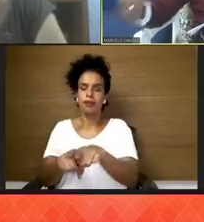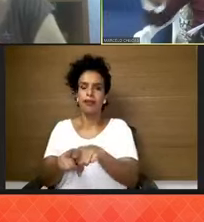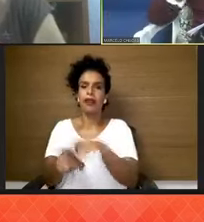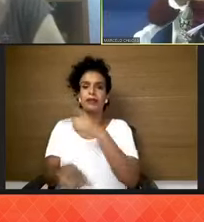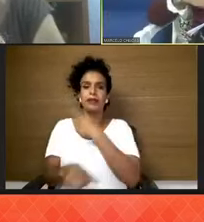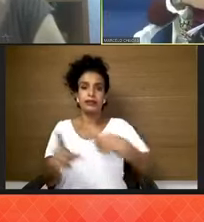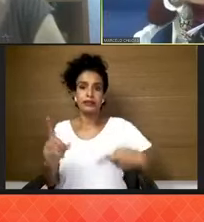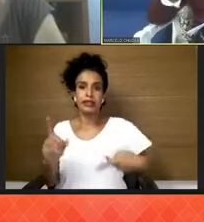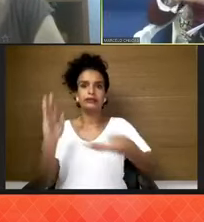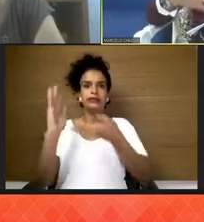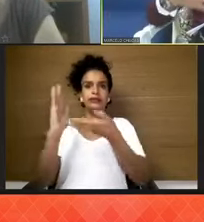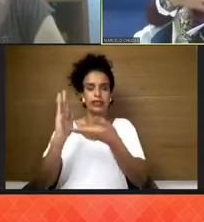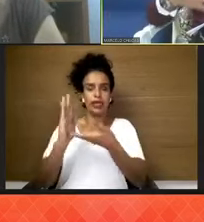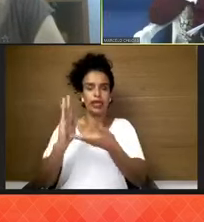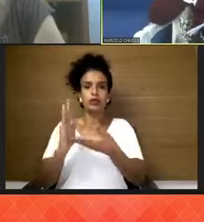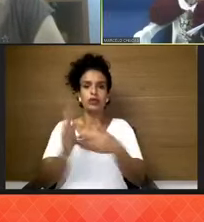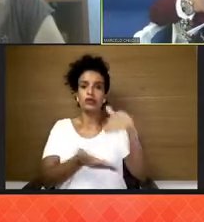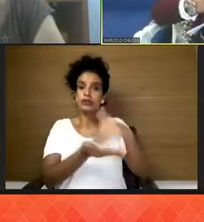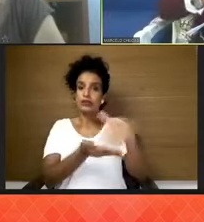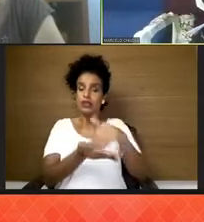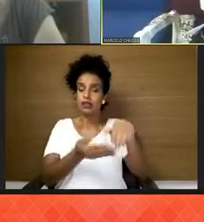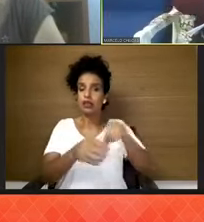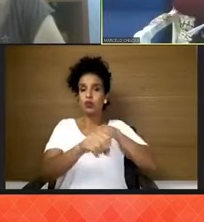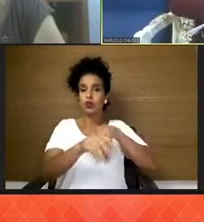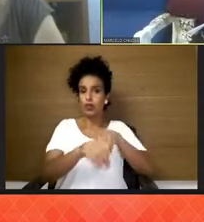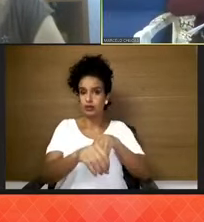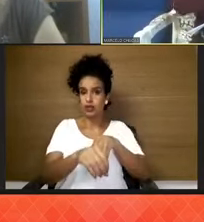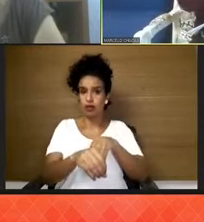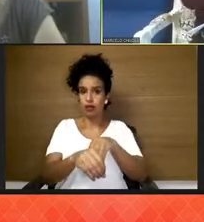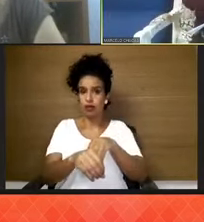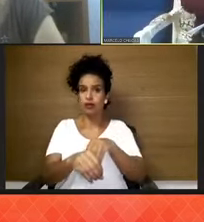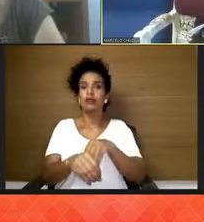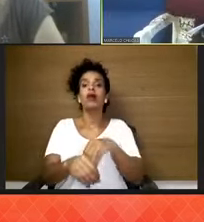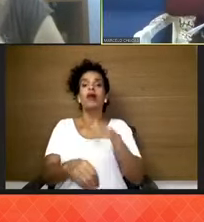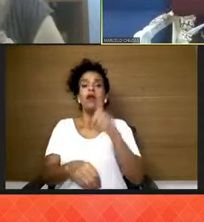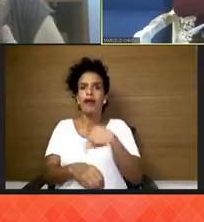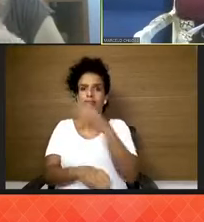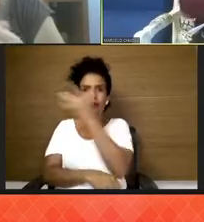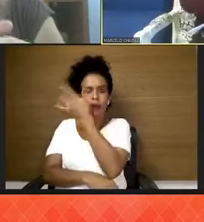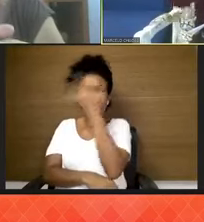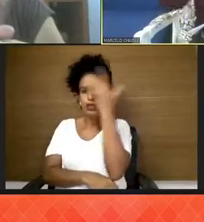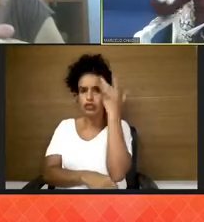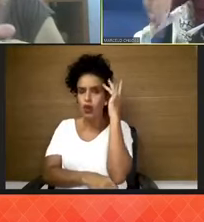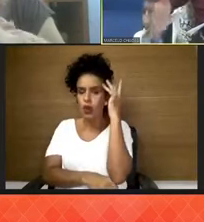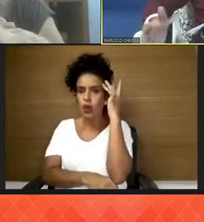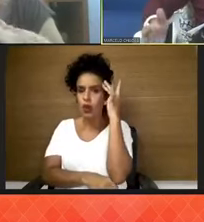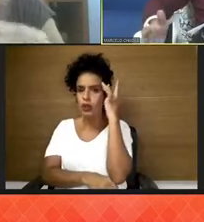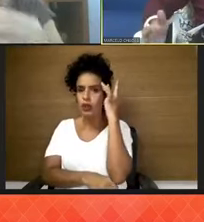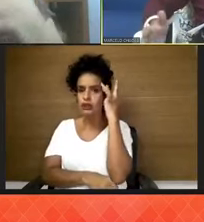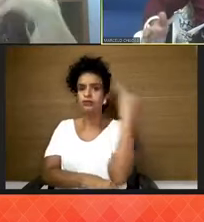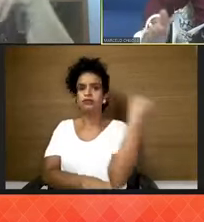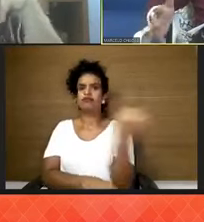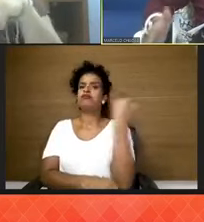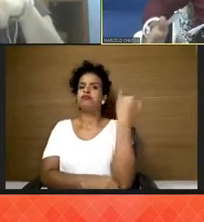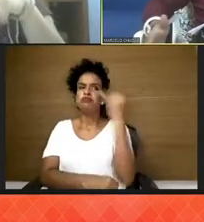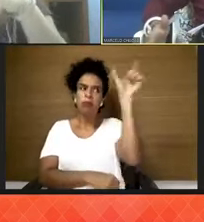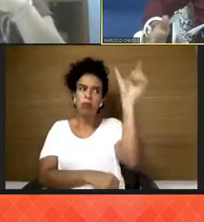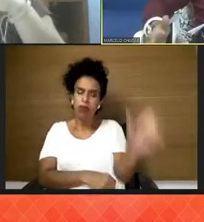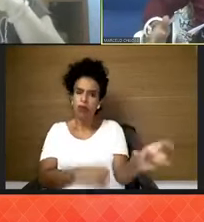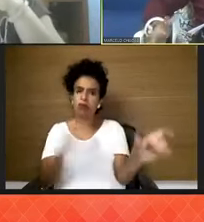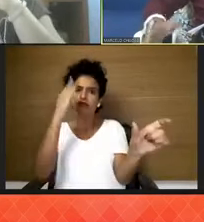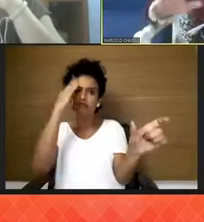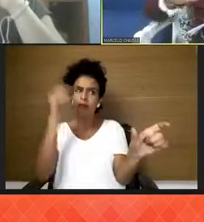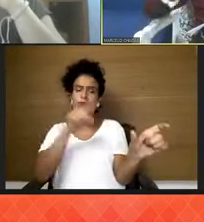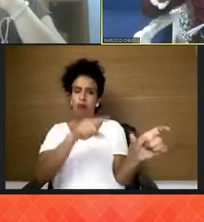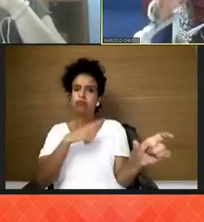né? Obviamente, eu estou dizendo aqui de pessoas e personalidades, figuras do ambiente político que nós temos do poder